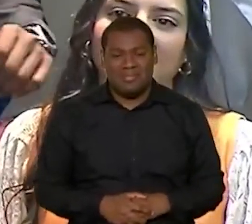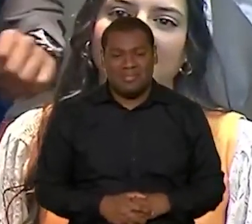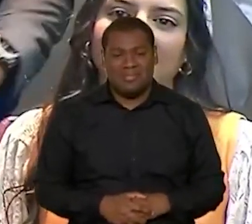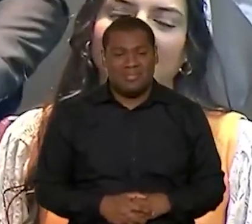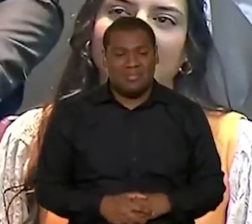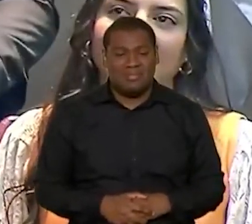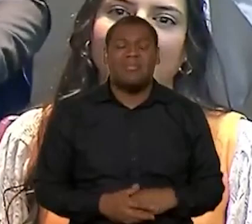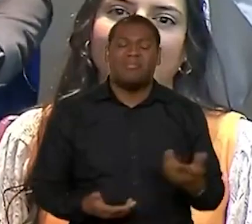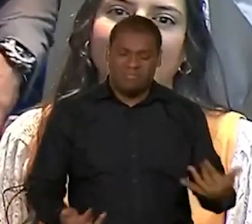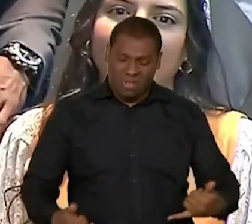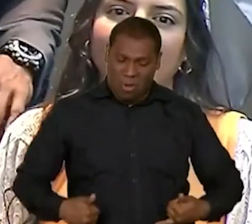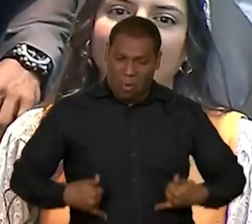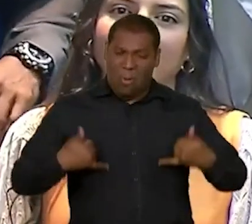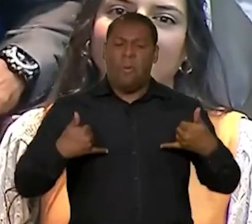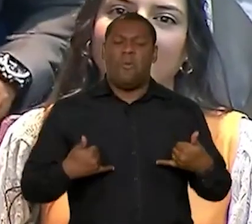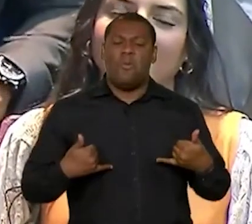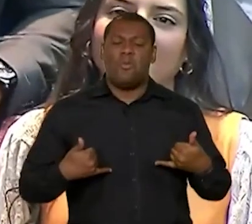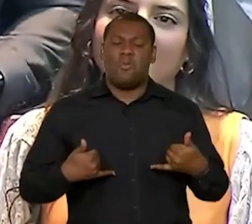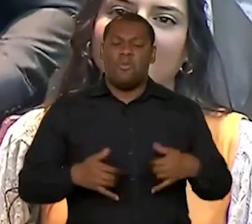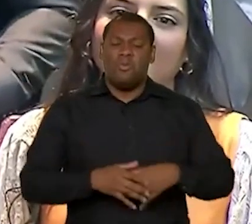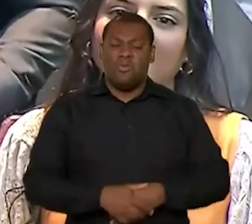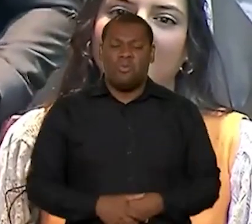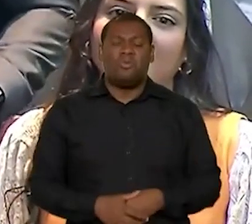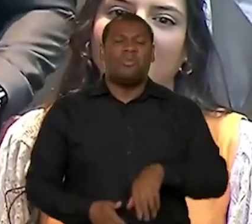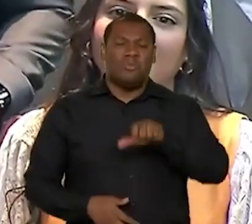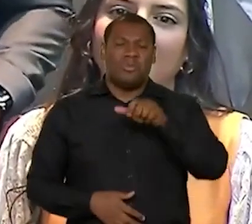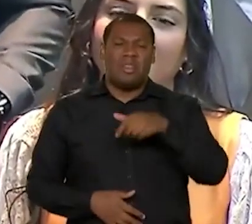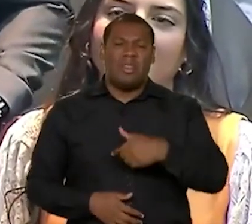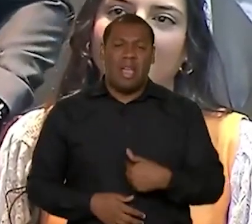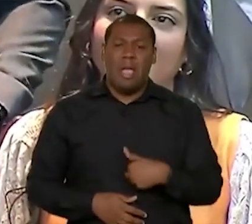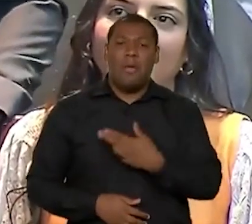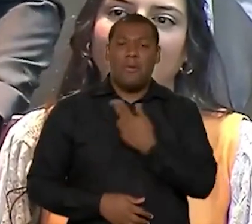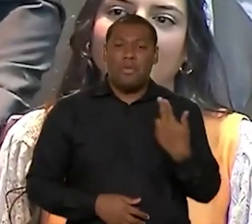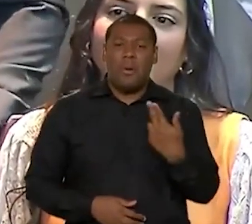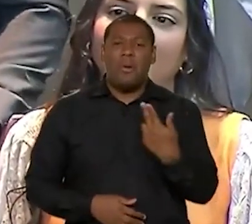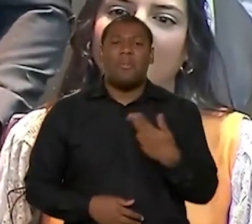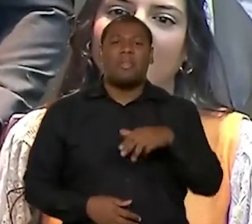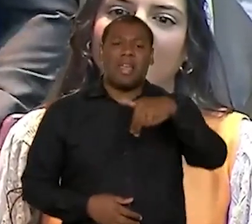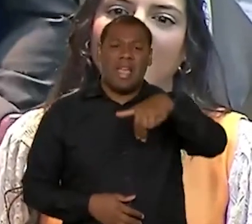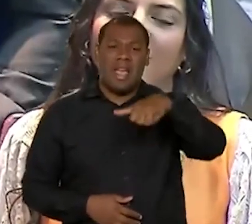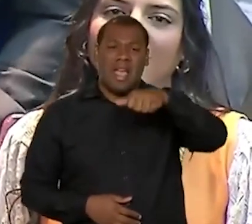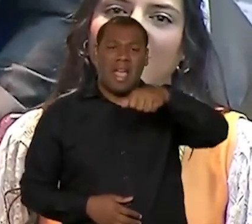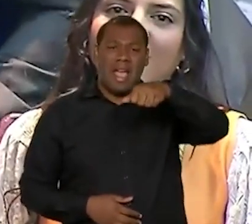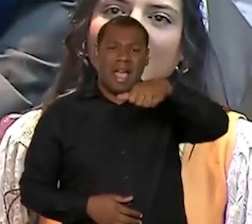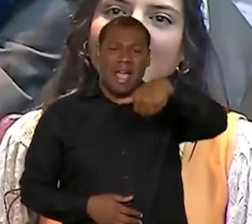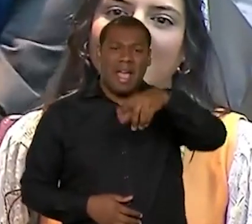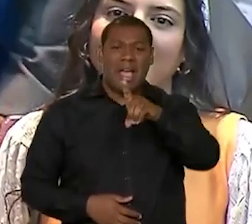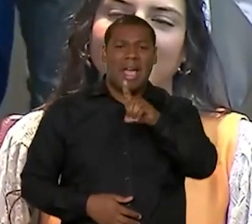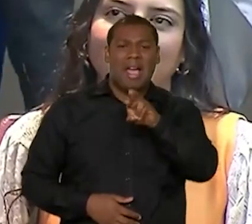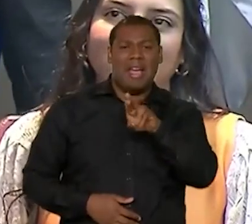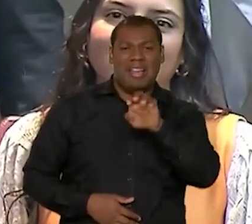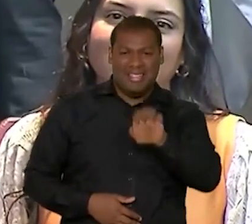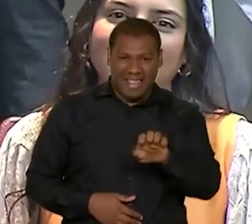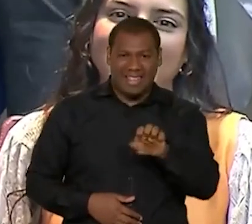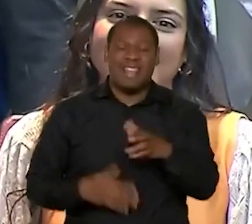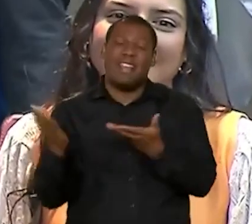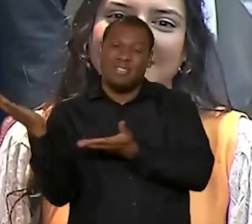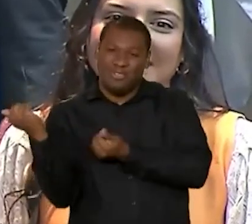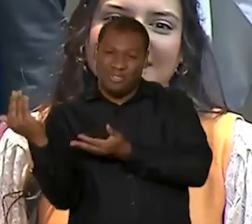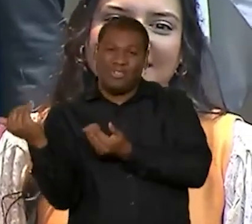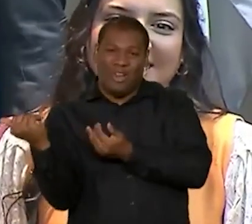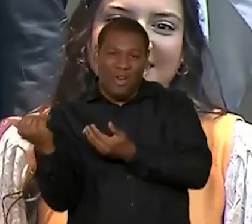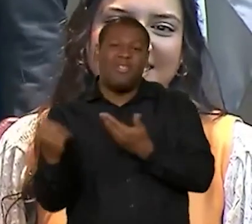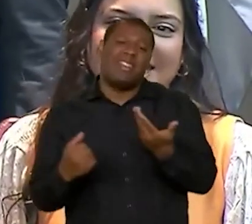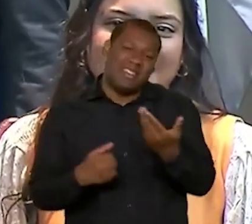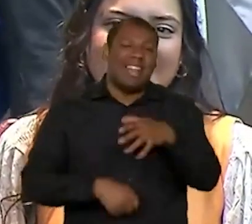Pelo contrário, tenho orgulho de ser o André Fufuca, aquele jovem do Maranhão, hoje não tão jovem assim, né? Já estou com meus